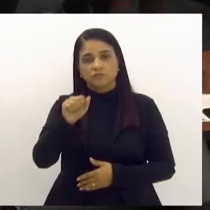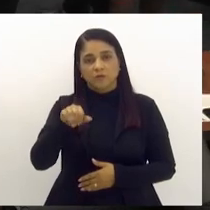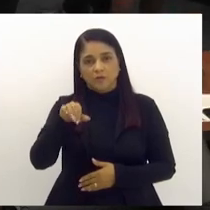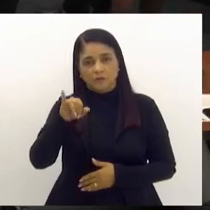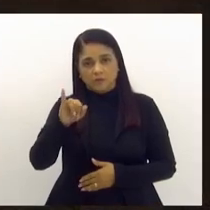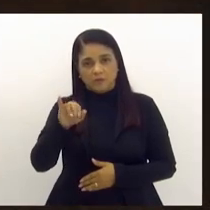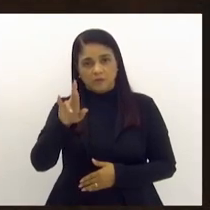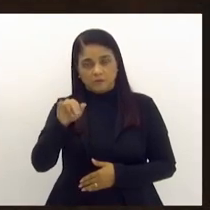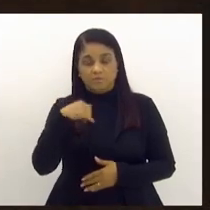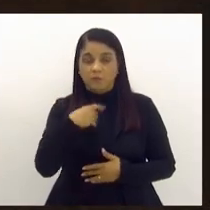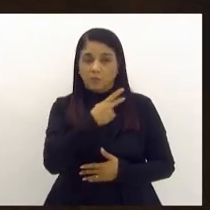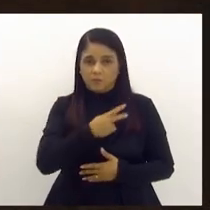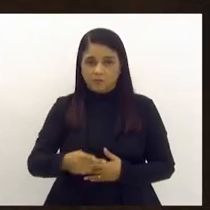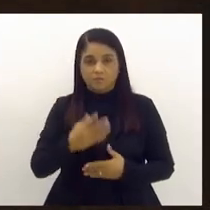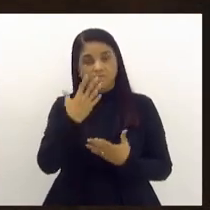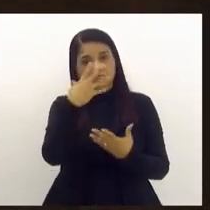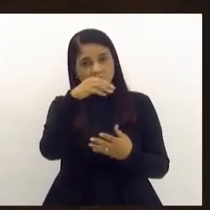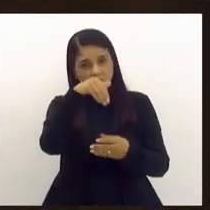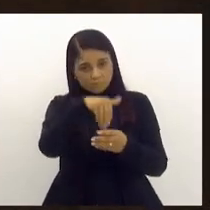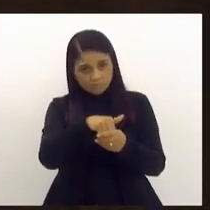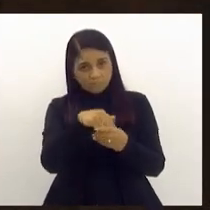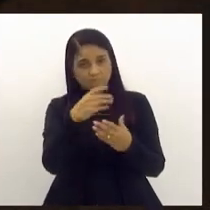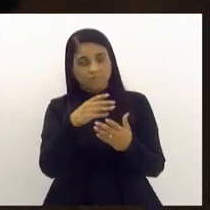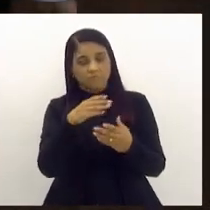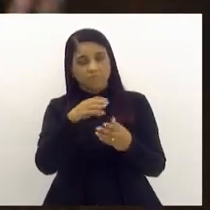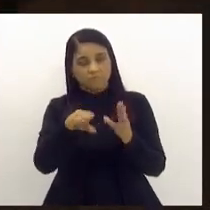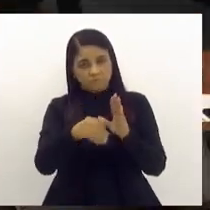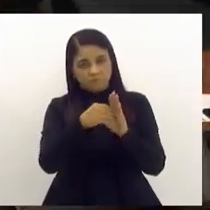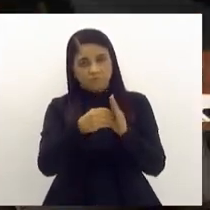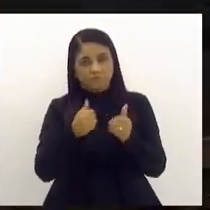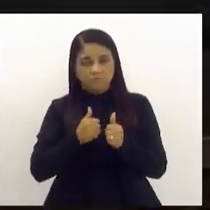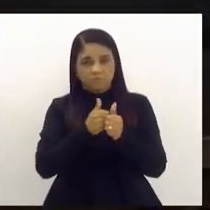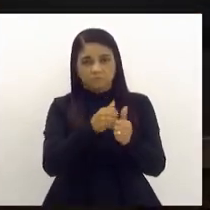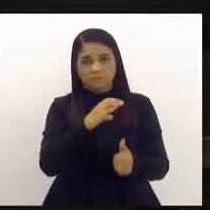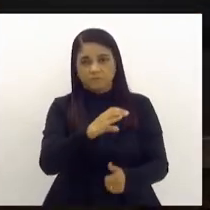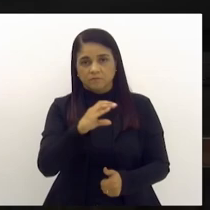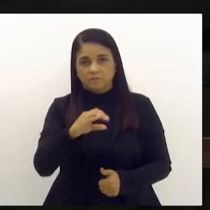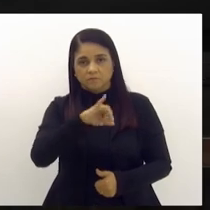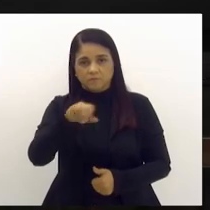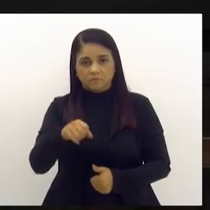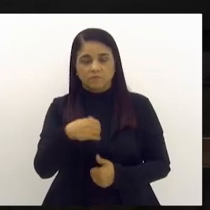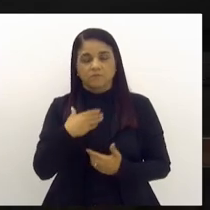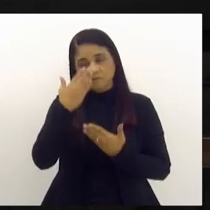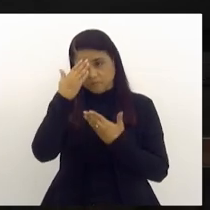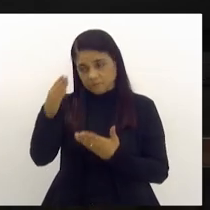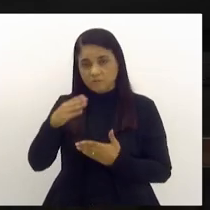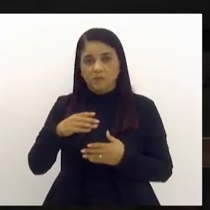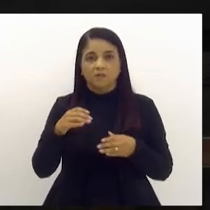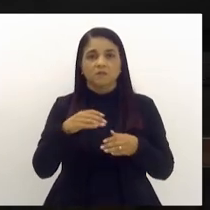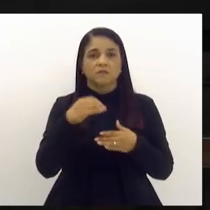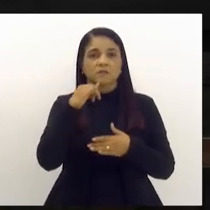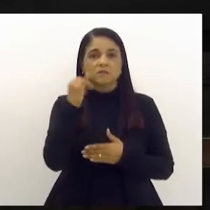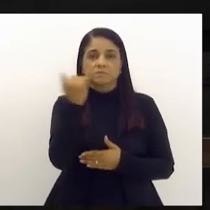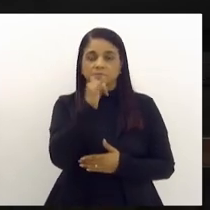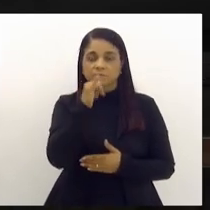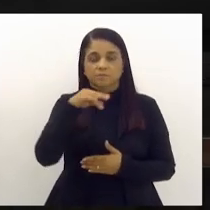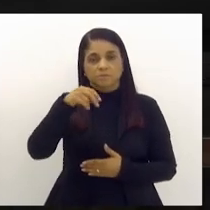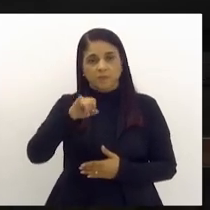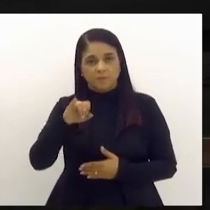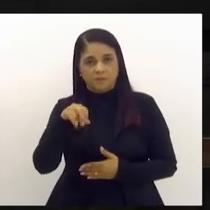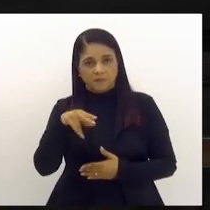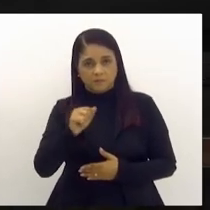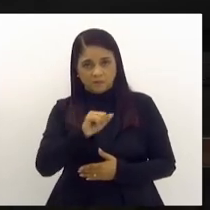Senhor presidente, favorável com as emendas da CCJ. Muito obrigado, deputado Jari. Pela Comissão de Minas e Energia, deputado André Correia.